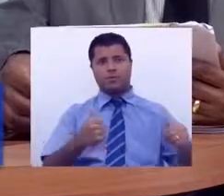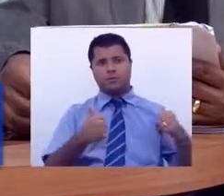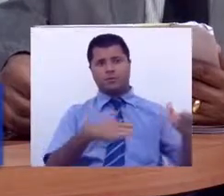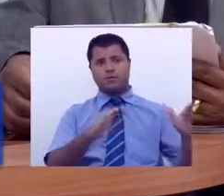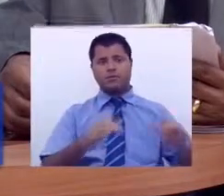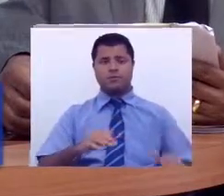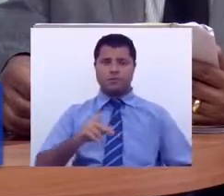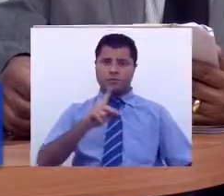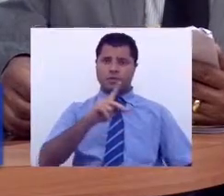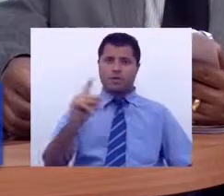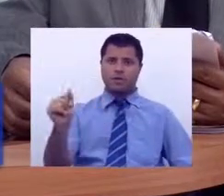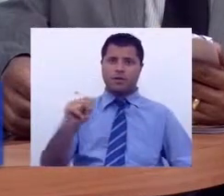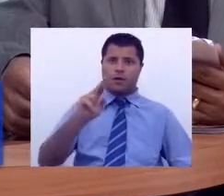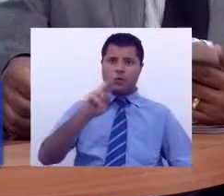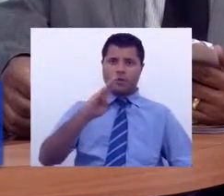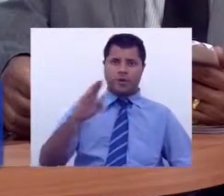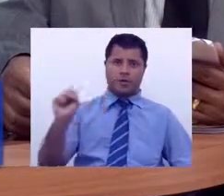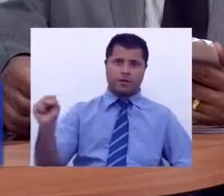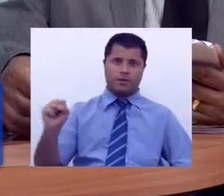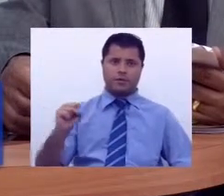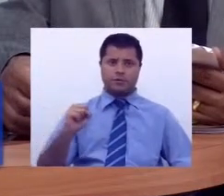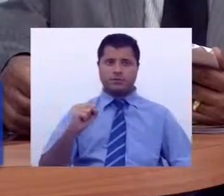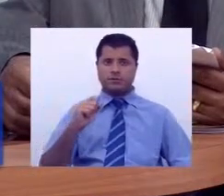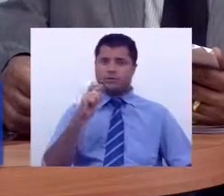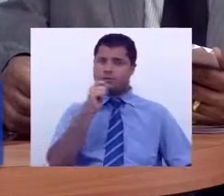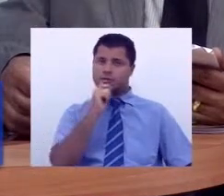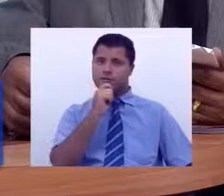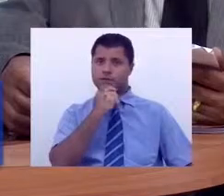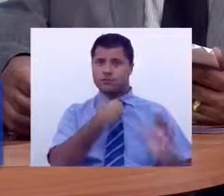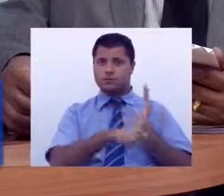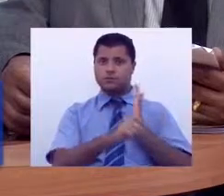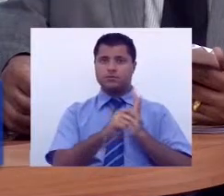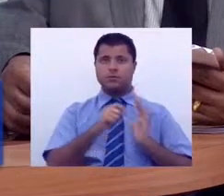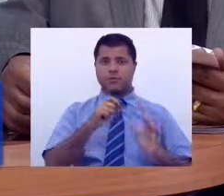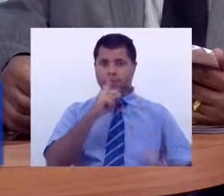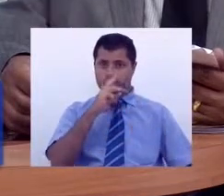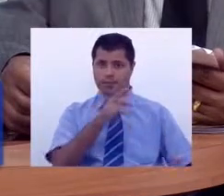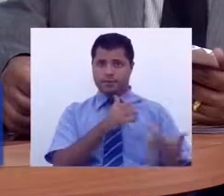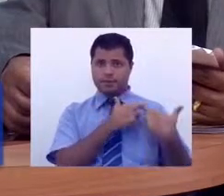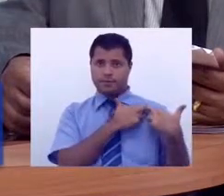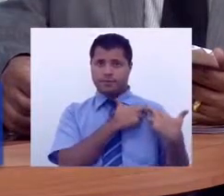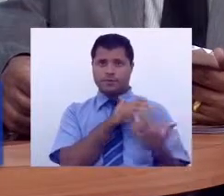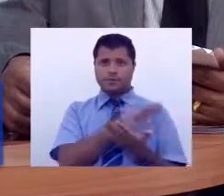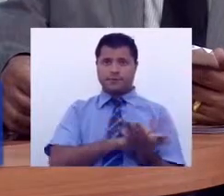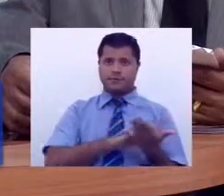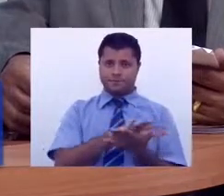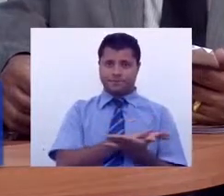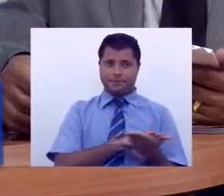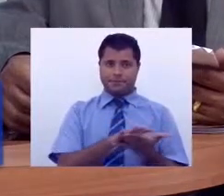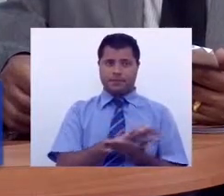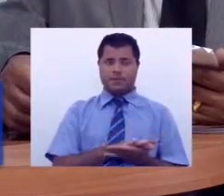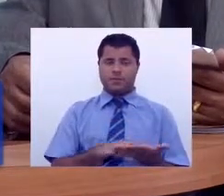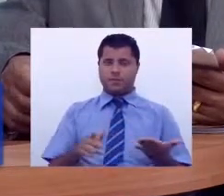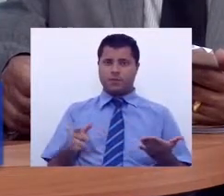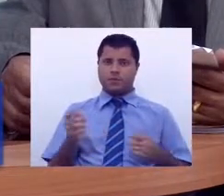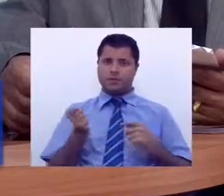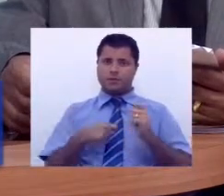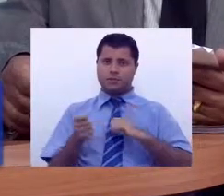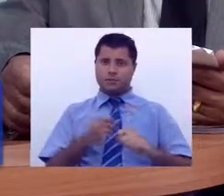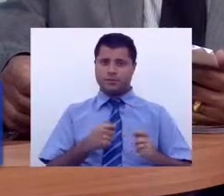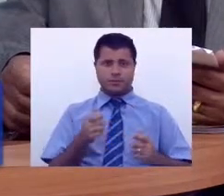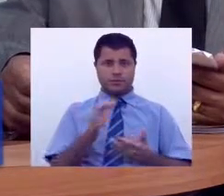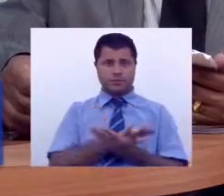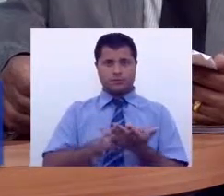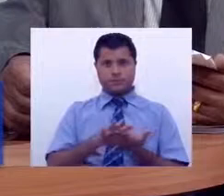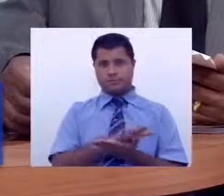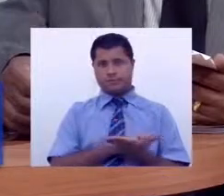os PAs, sem um novo contrato. Isso é irresponsabilidade, ou seja, improbidade administrativa. Então nós vamos ter que